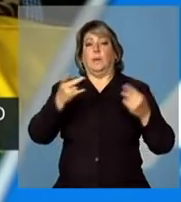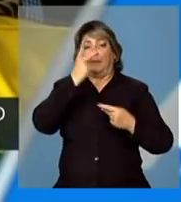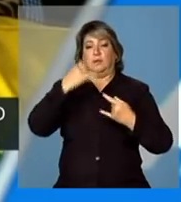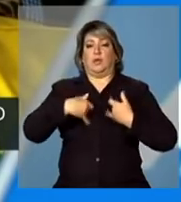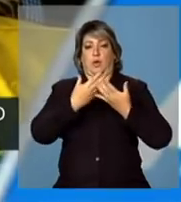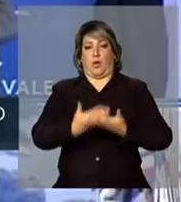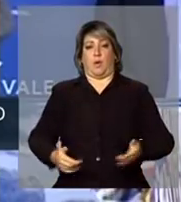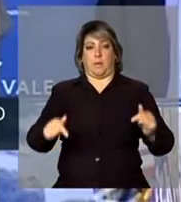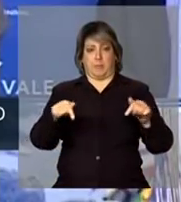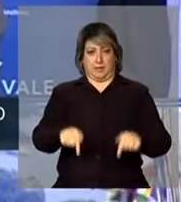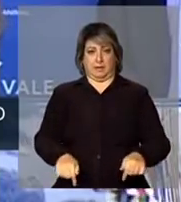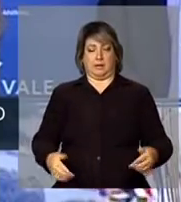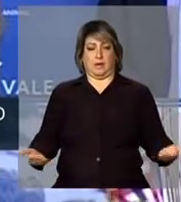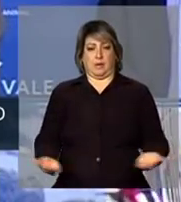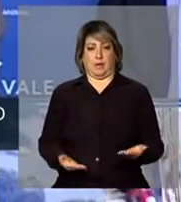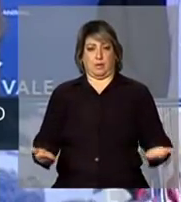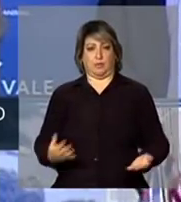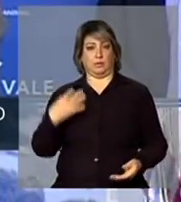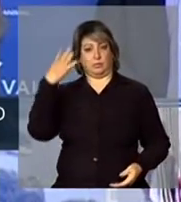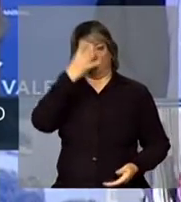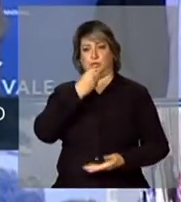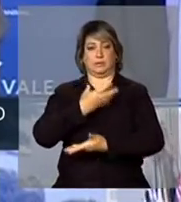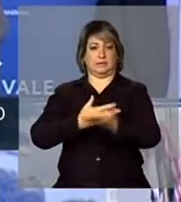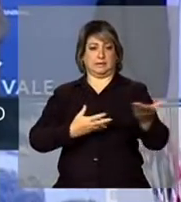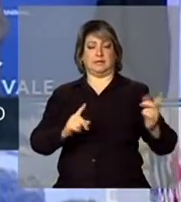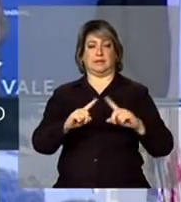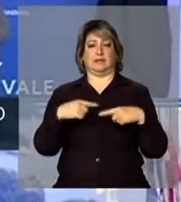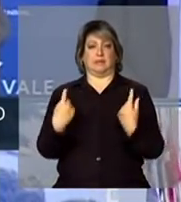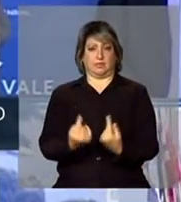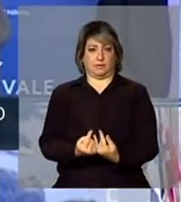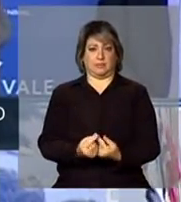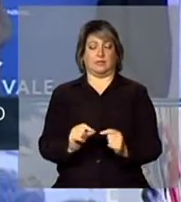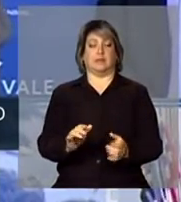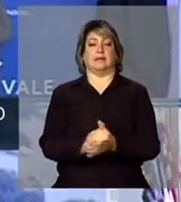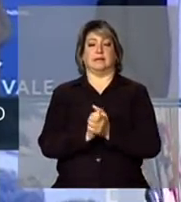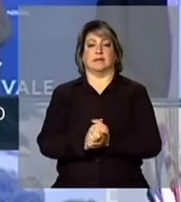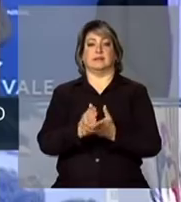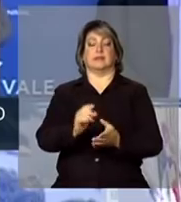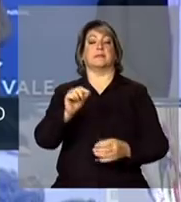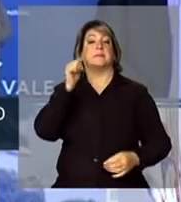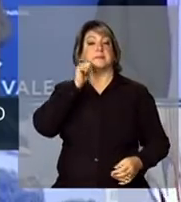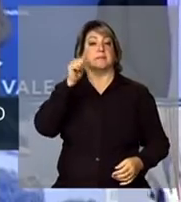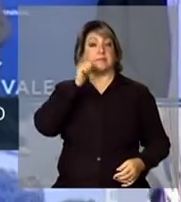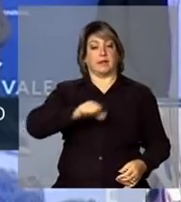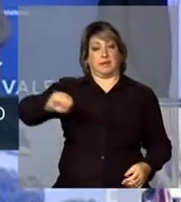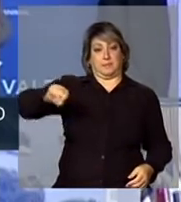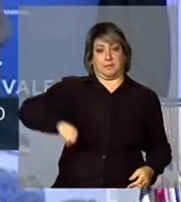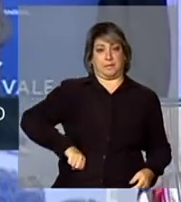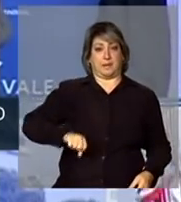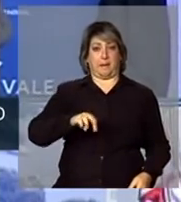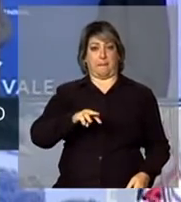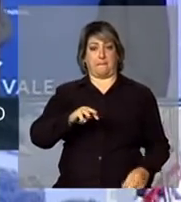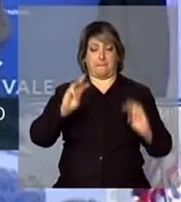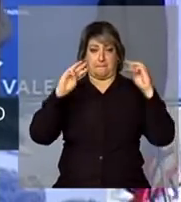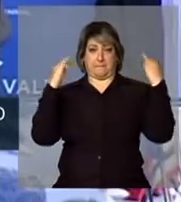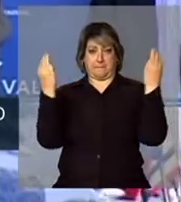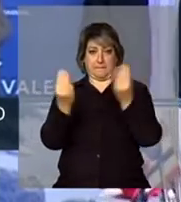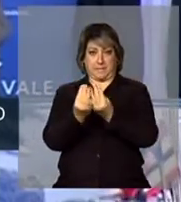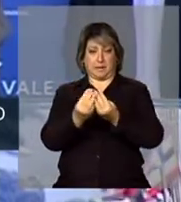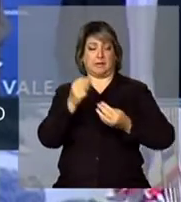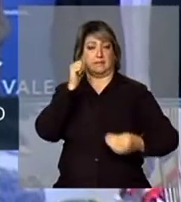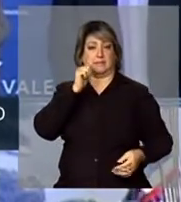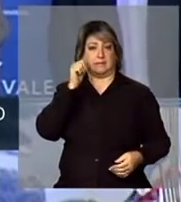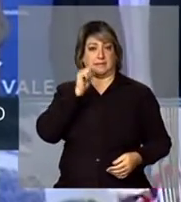homenageados nessa bela solenidade. Saudar a senhora embaixadora do México, Beatriz Helena Paredes